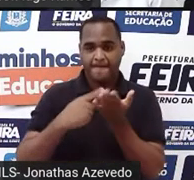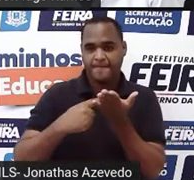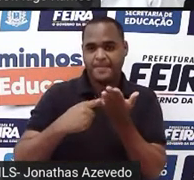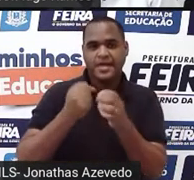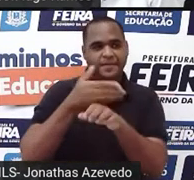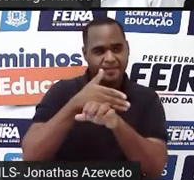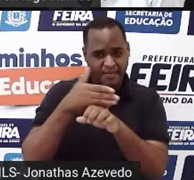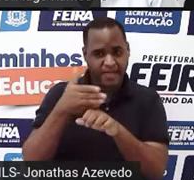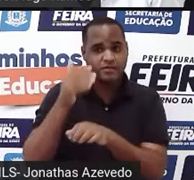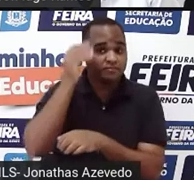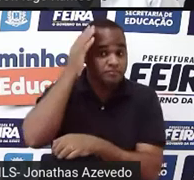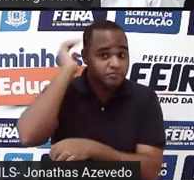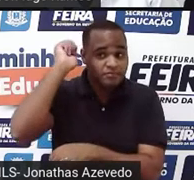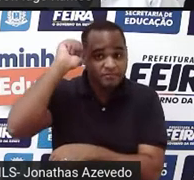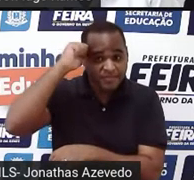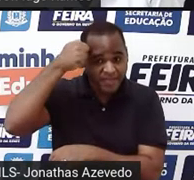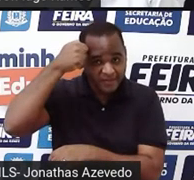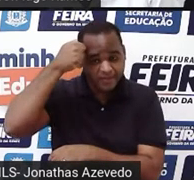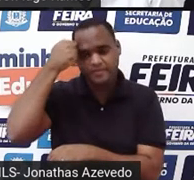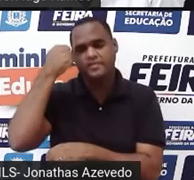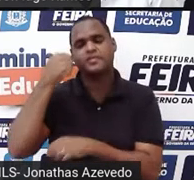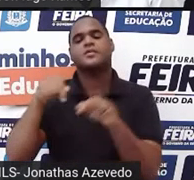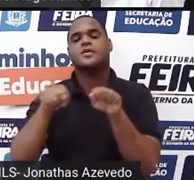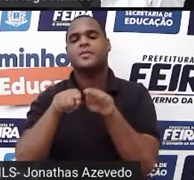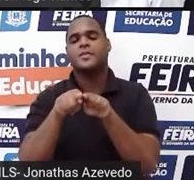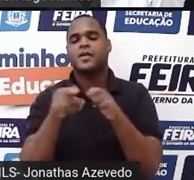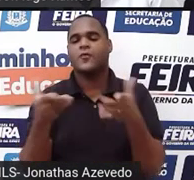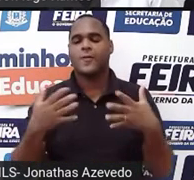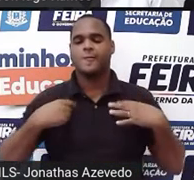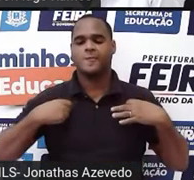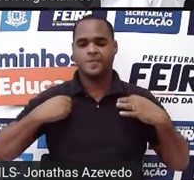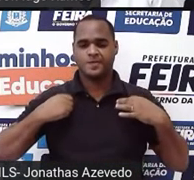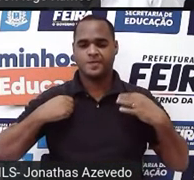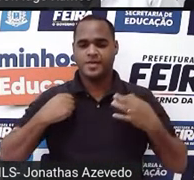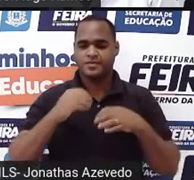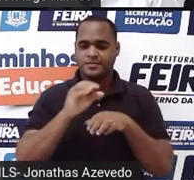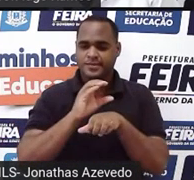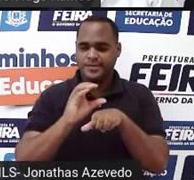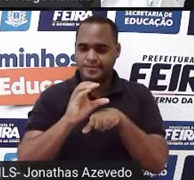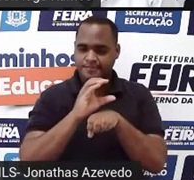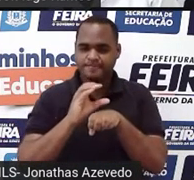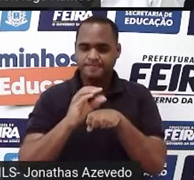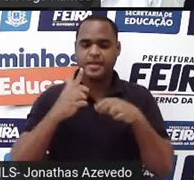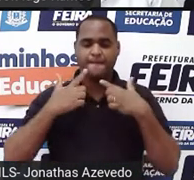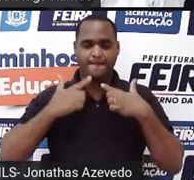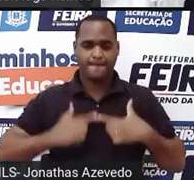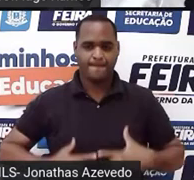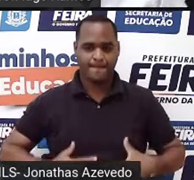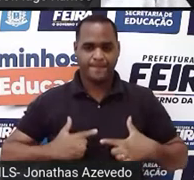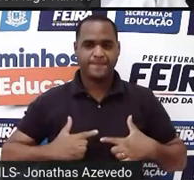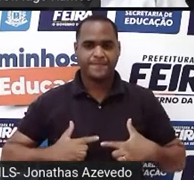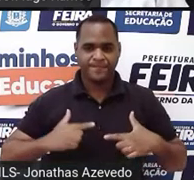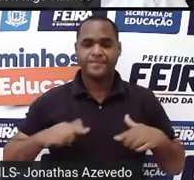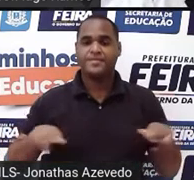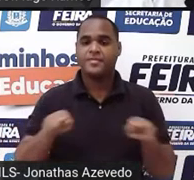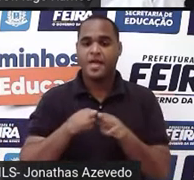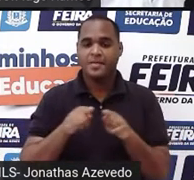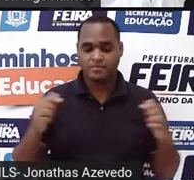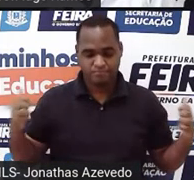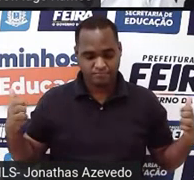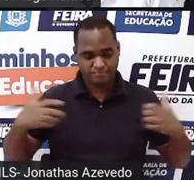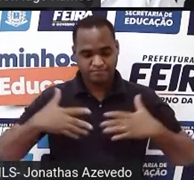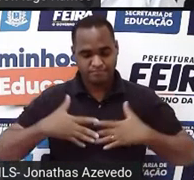branca, cabelo preto, nesse momento visto uma camisa cinza, sem estampas, e por cima